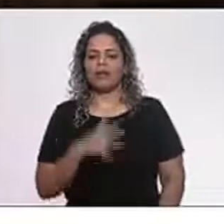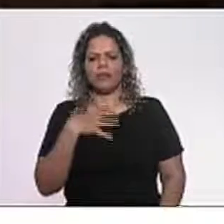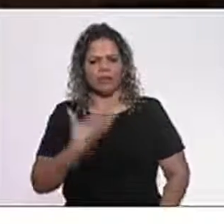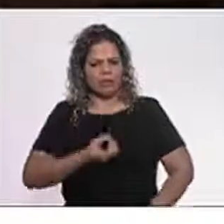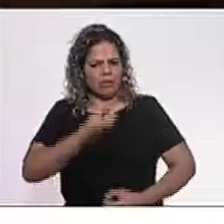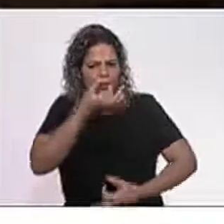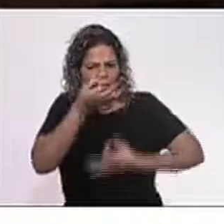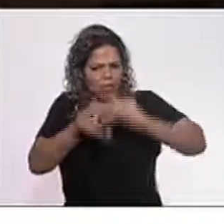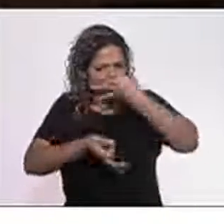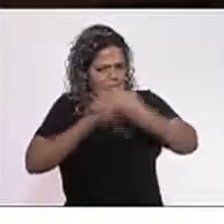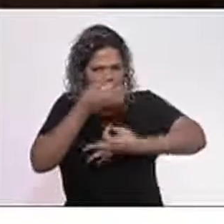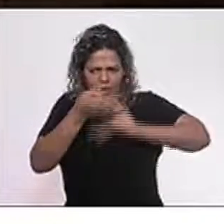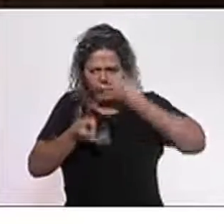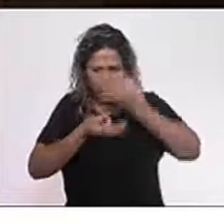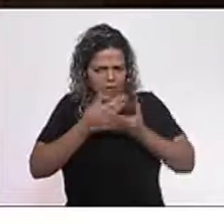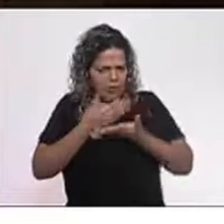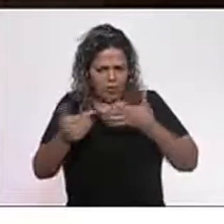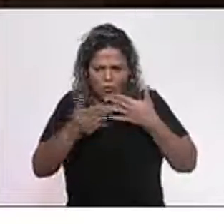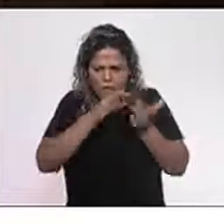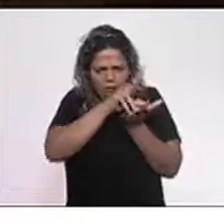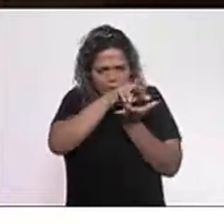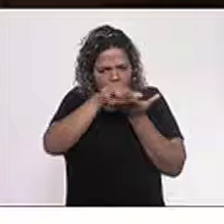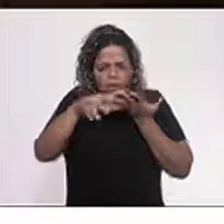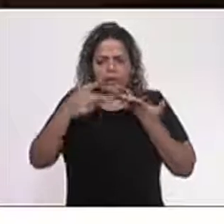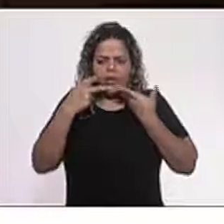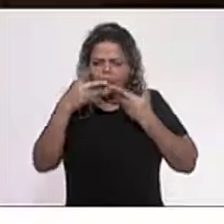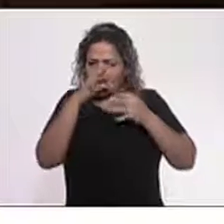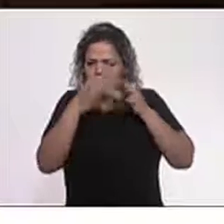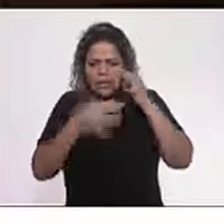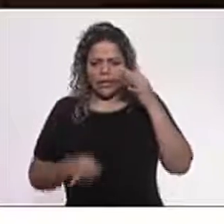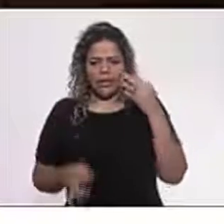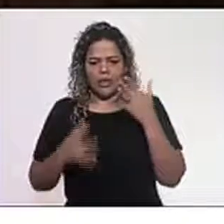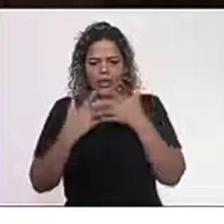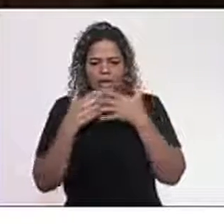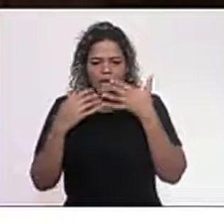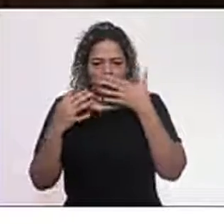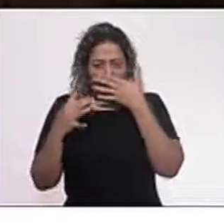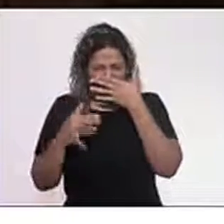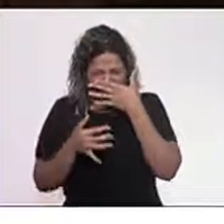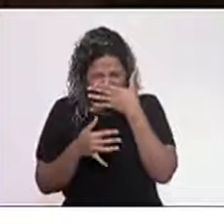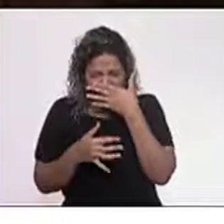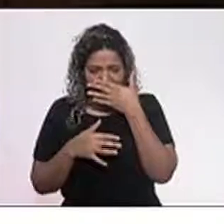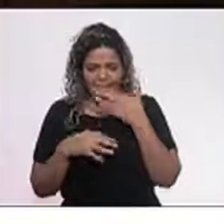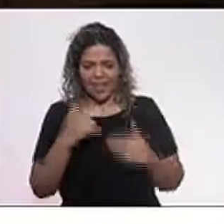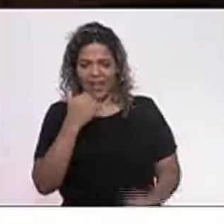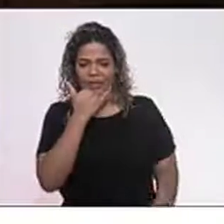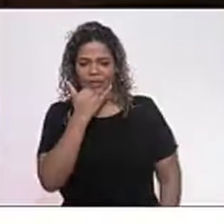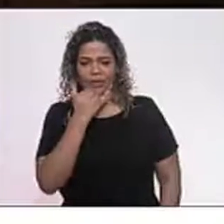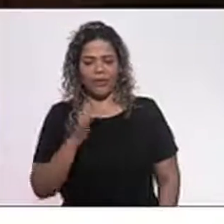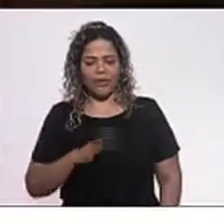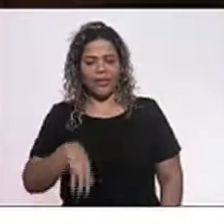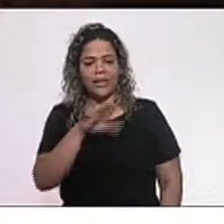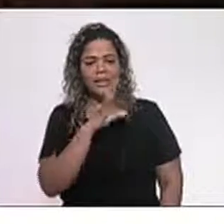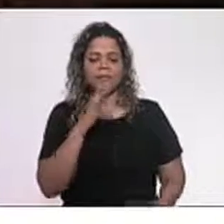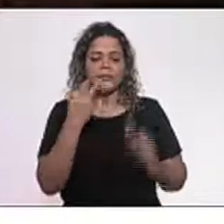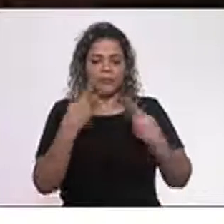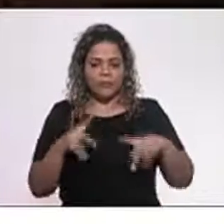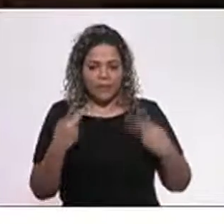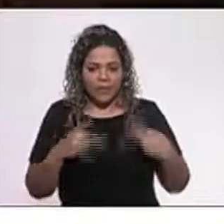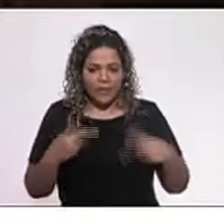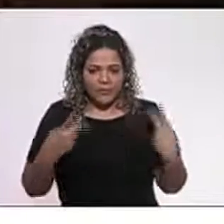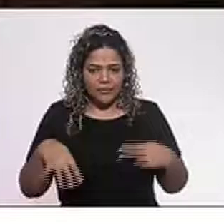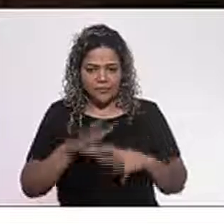dela, como diversas pessoas expressam várias vezes ao longo do dia, nas redes sociais, nos parlamentos e tudo